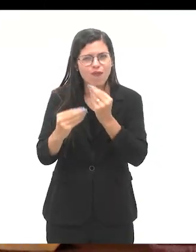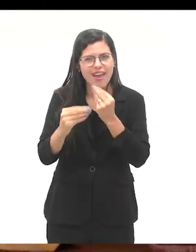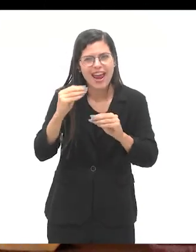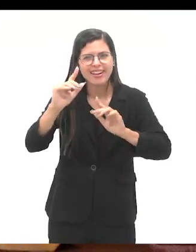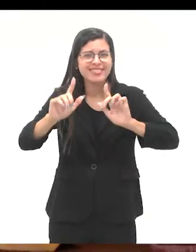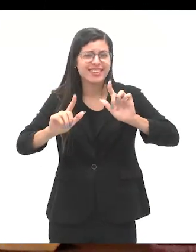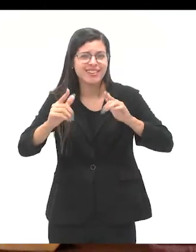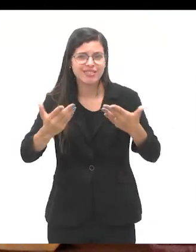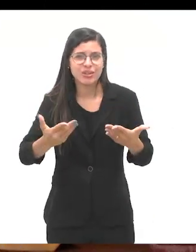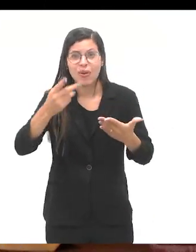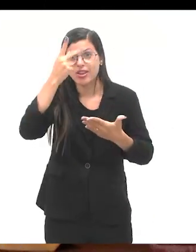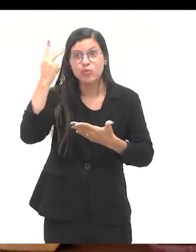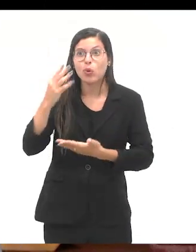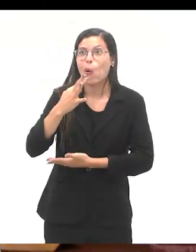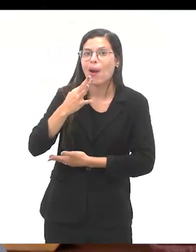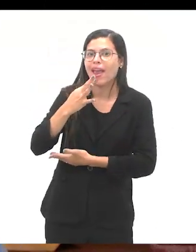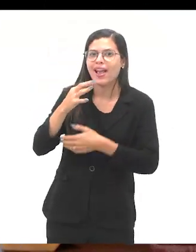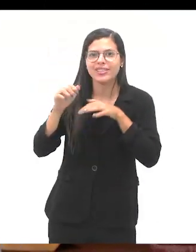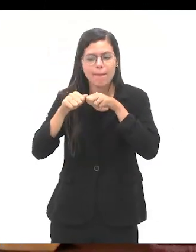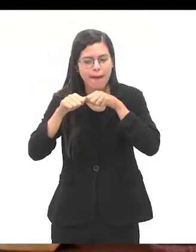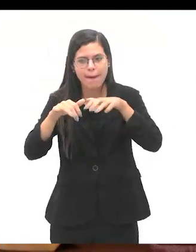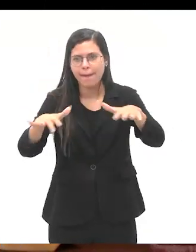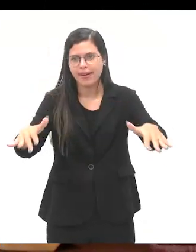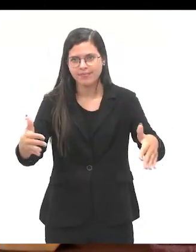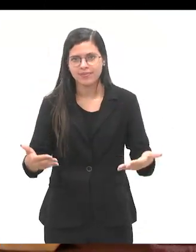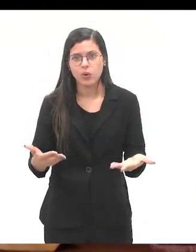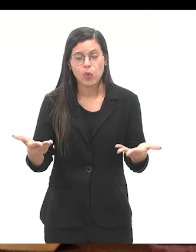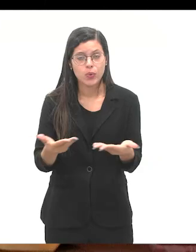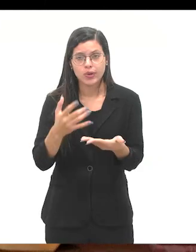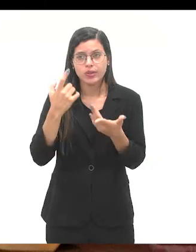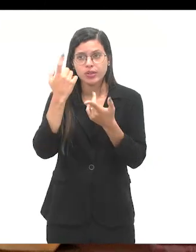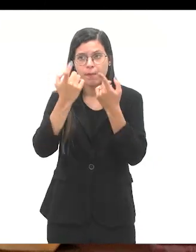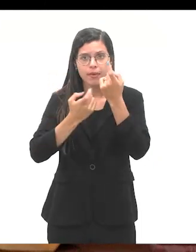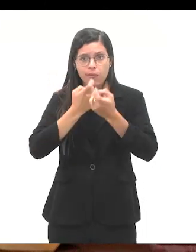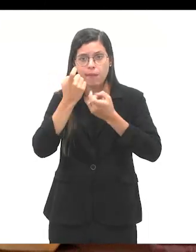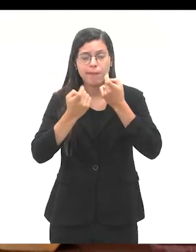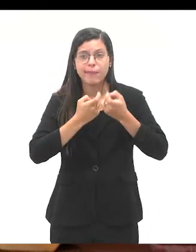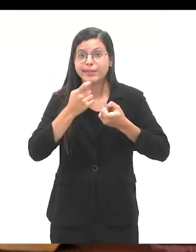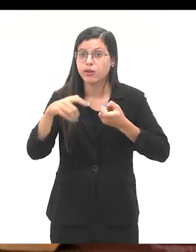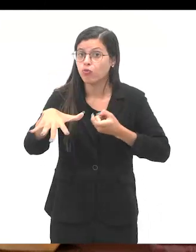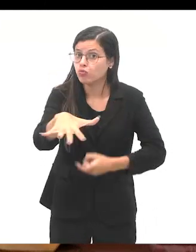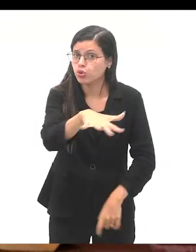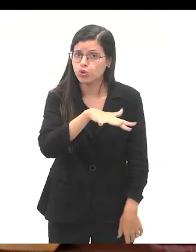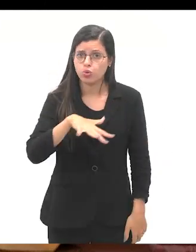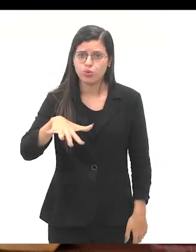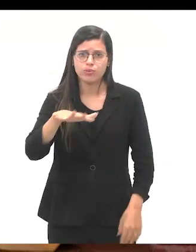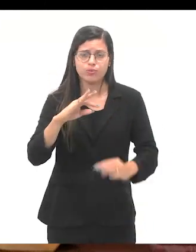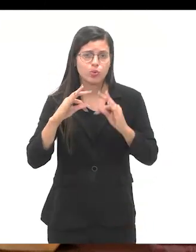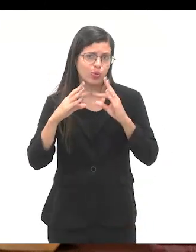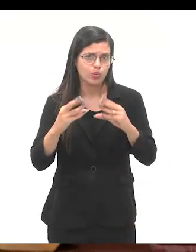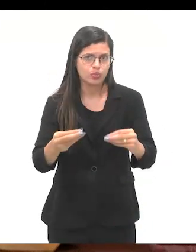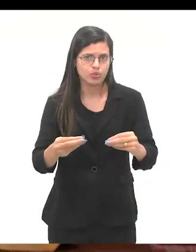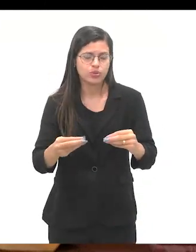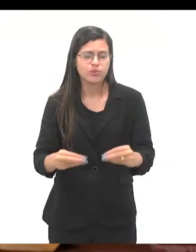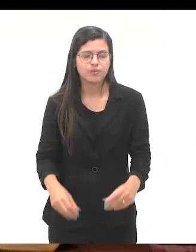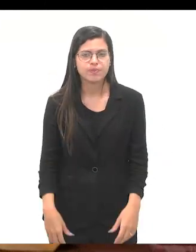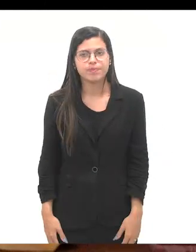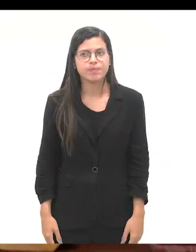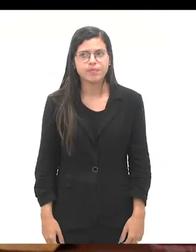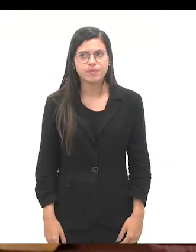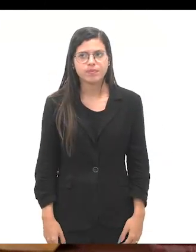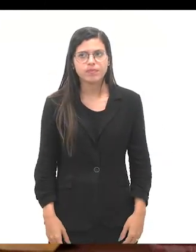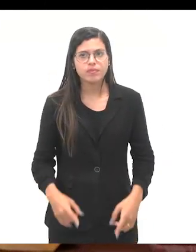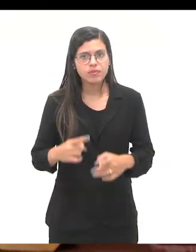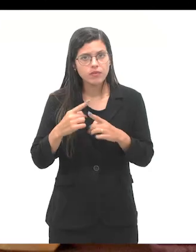através disso, né? Mas assim, hoje a preocupação tem sido geral, né? Porque da